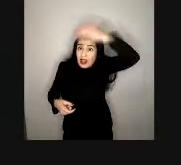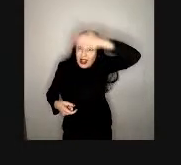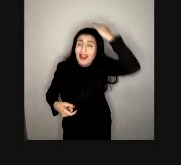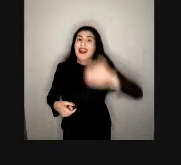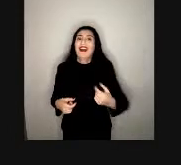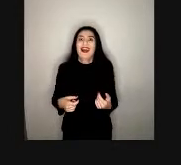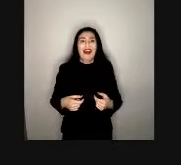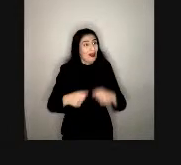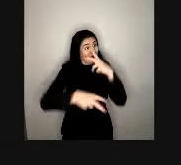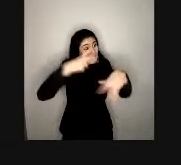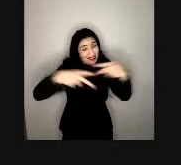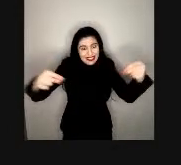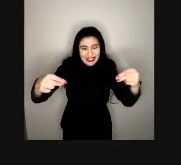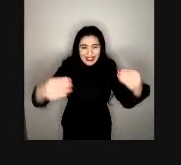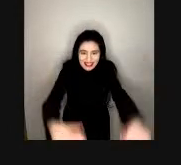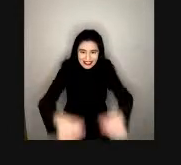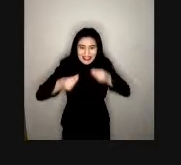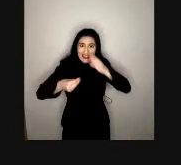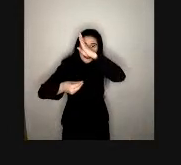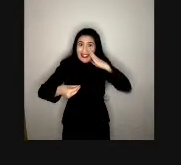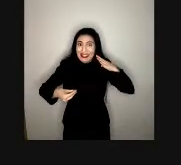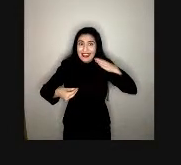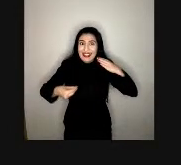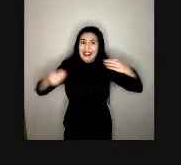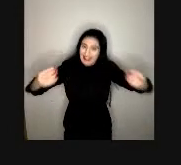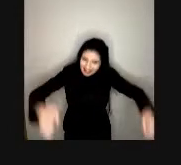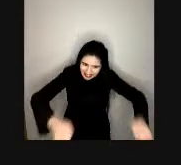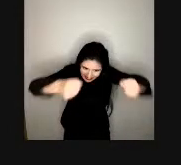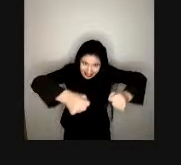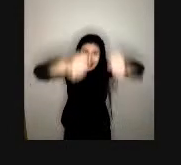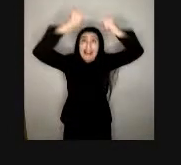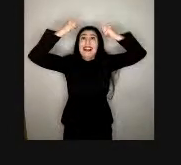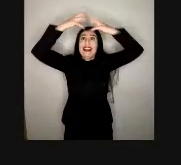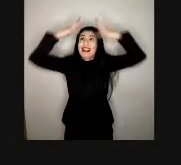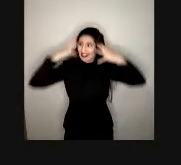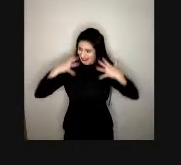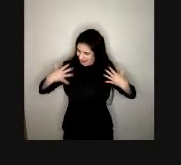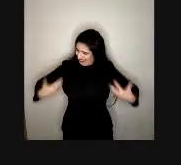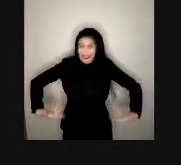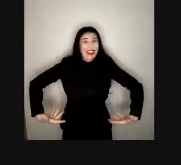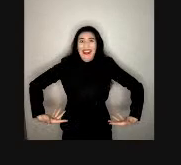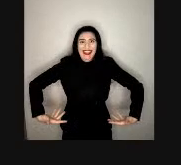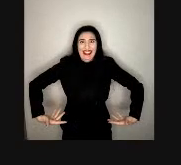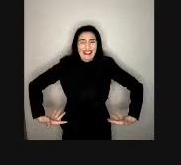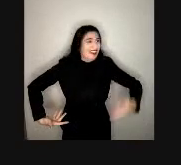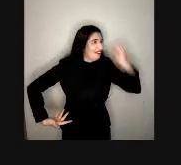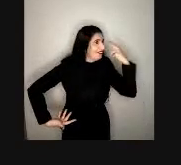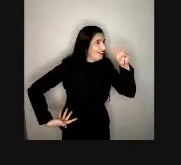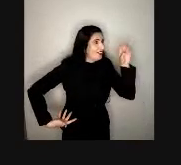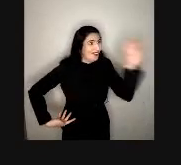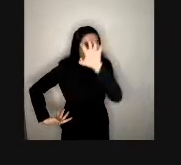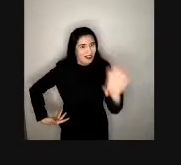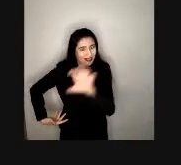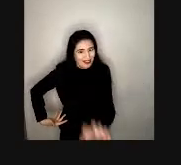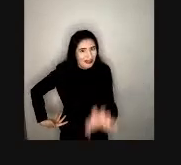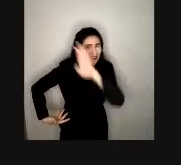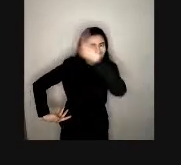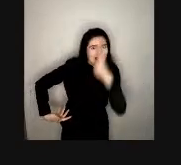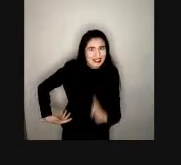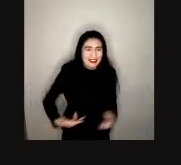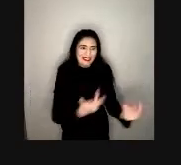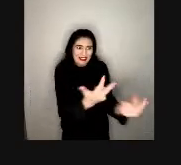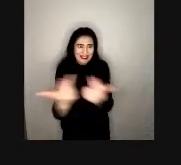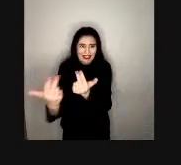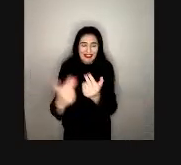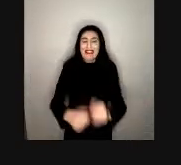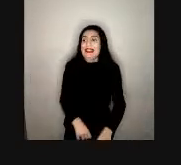lá, nossa, animadíssima. E a gente viu isso em várias partes do Brasil. Nós vimos o exemplo da Cláudia,